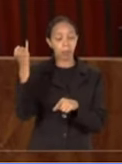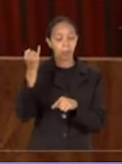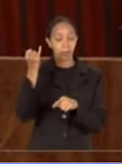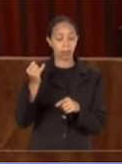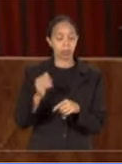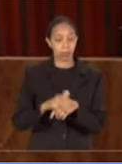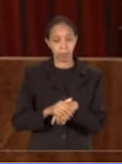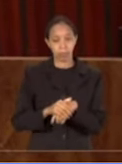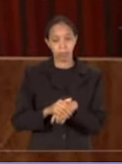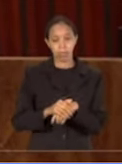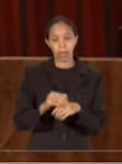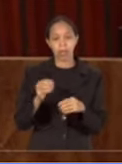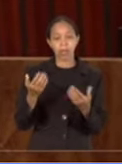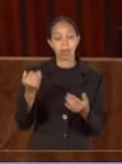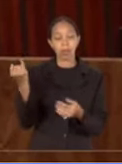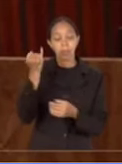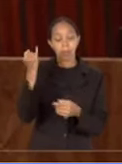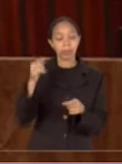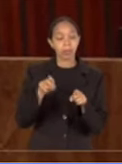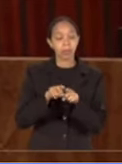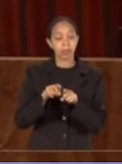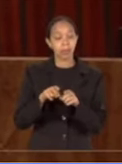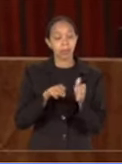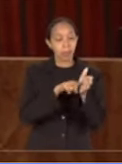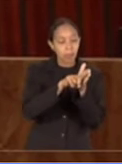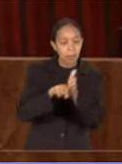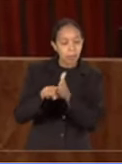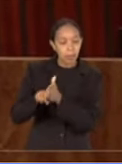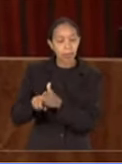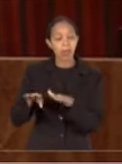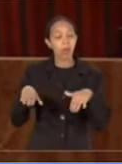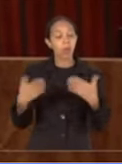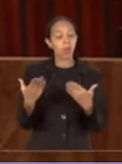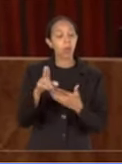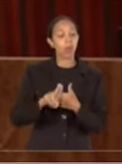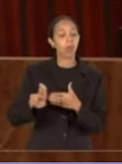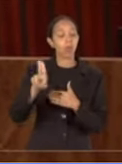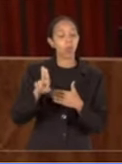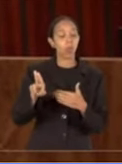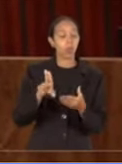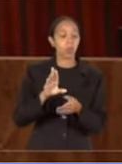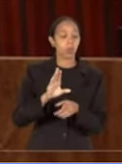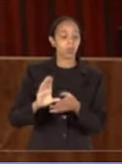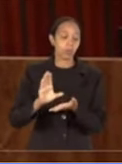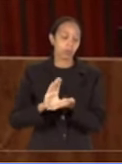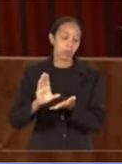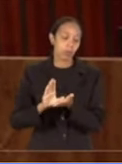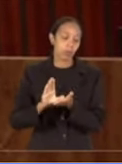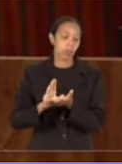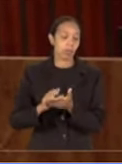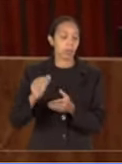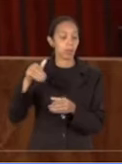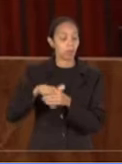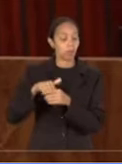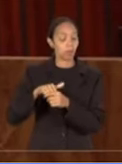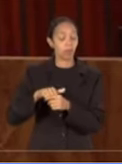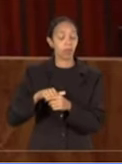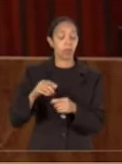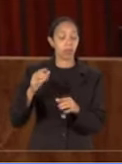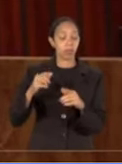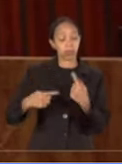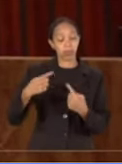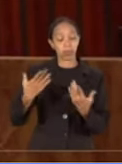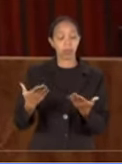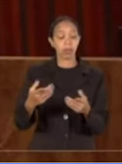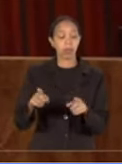agremiação, importando apenas aferir qual foi a alocação de recursos na candidatura específica sob escrutínio.